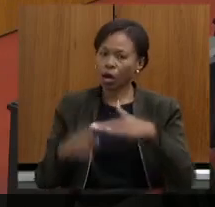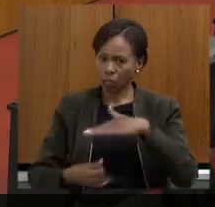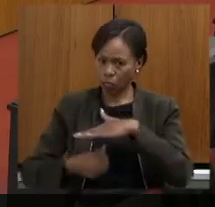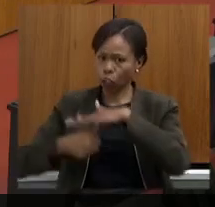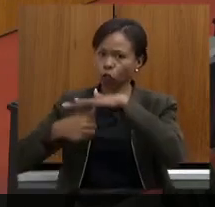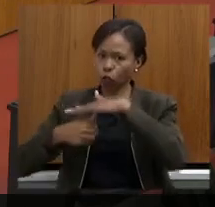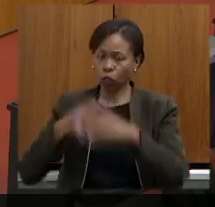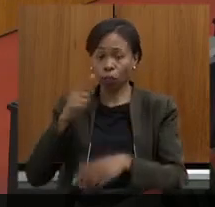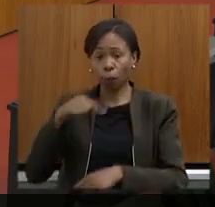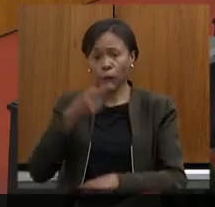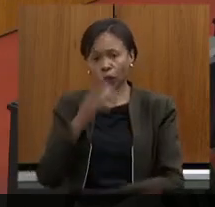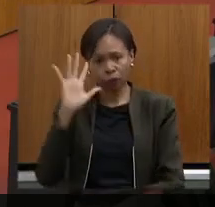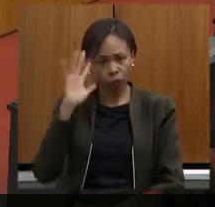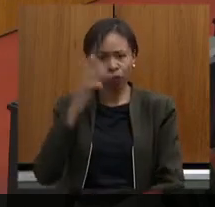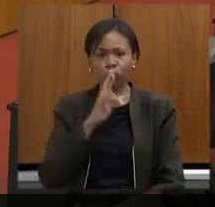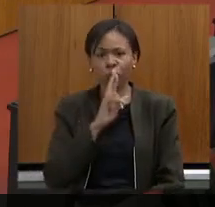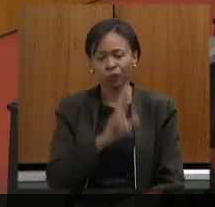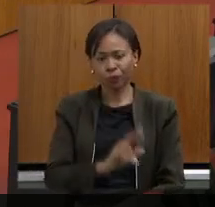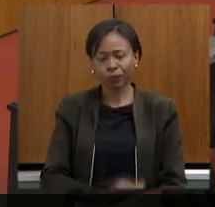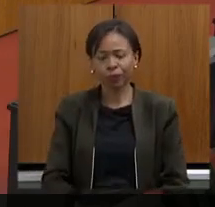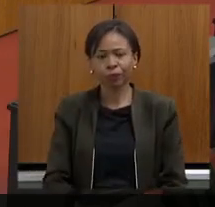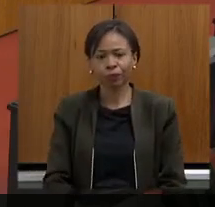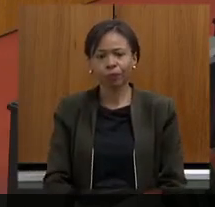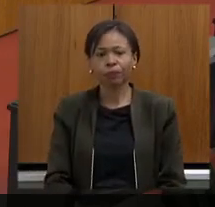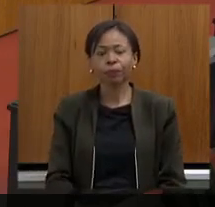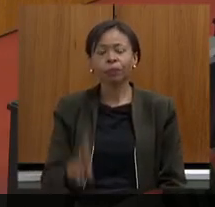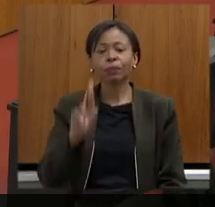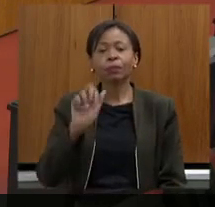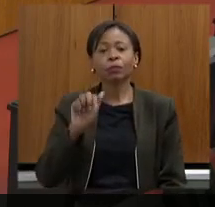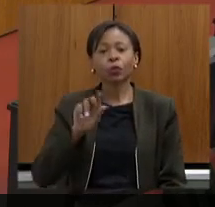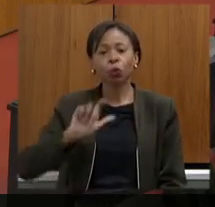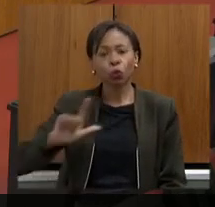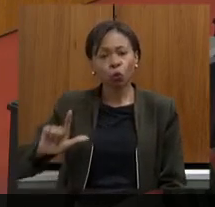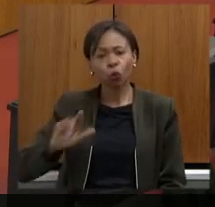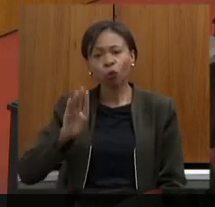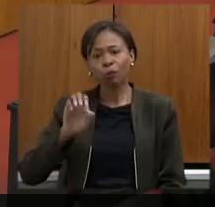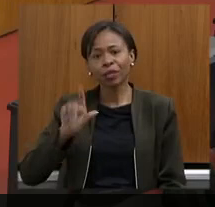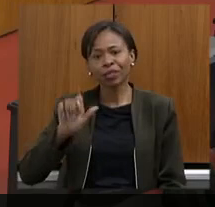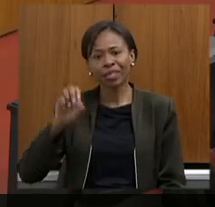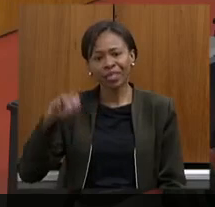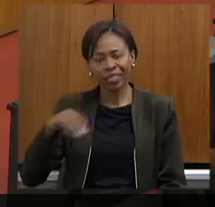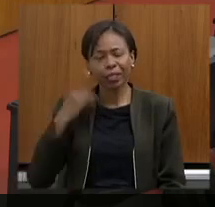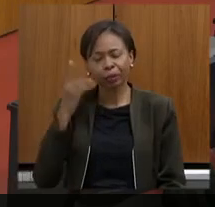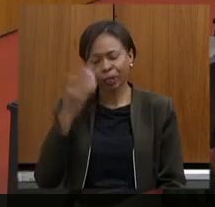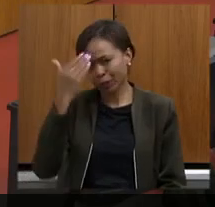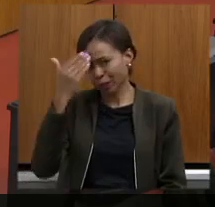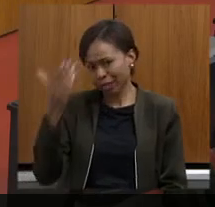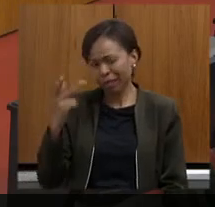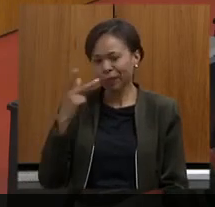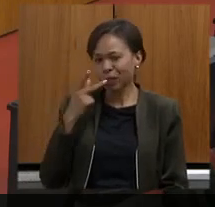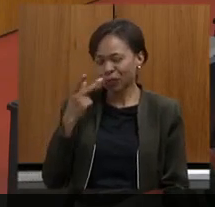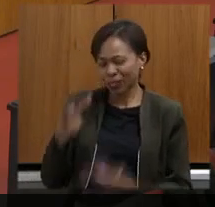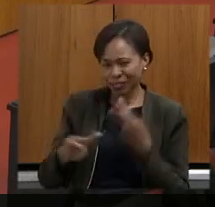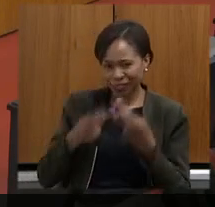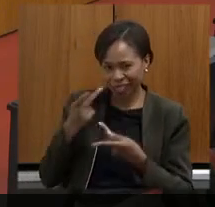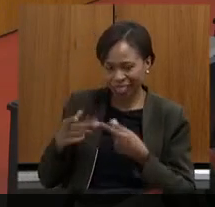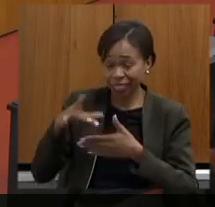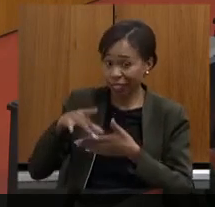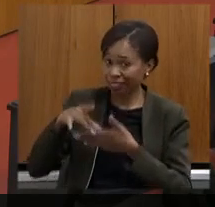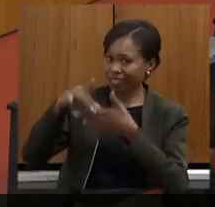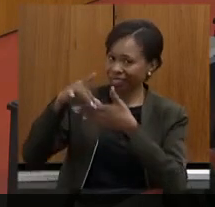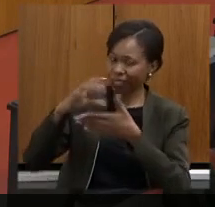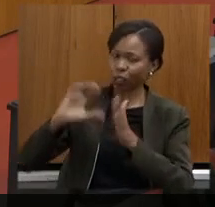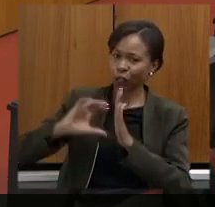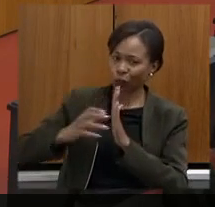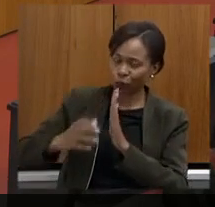obrigado a o deputado Raul Belém Muito obrigado pelas suas palavras nosso eterno líder de governo